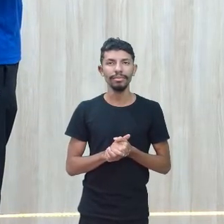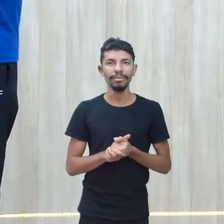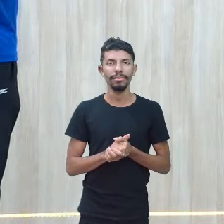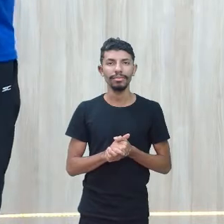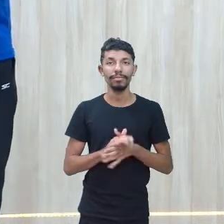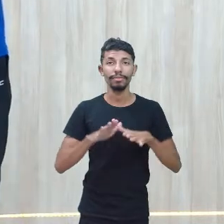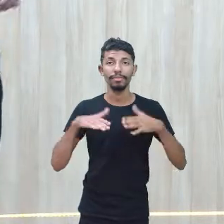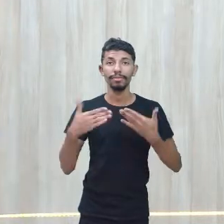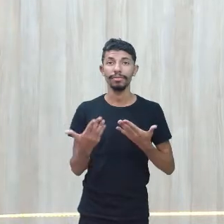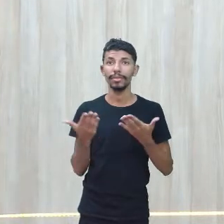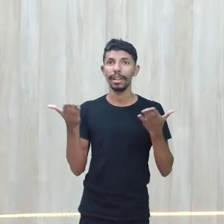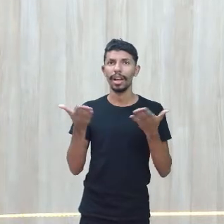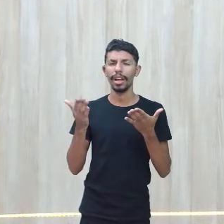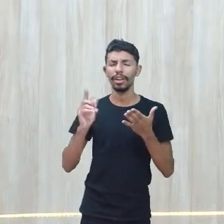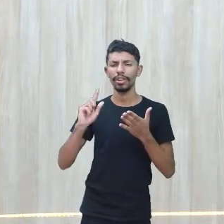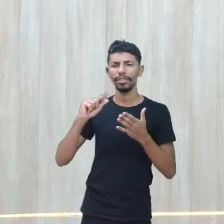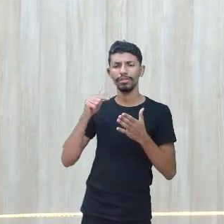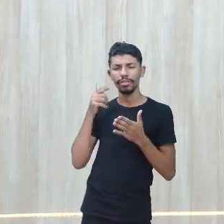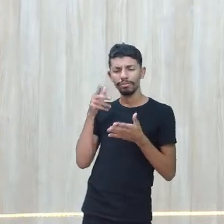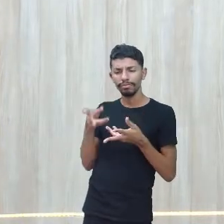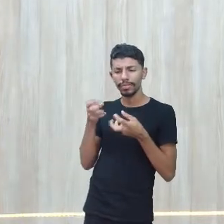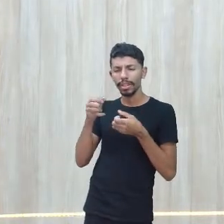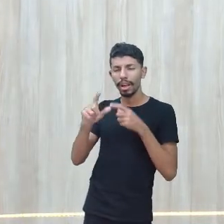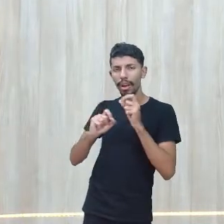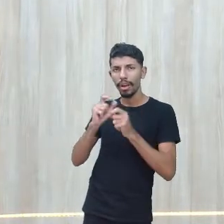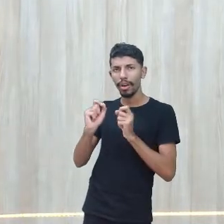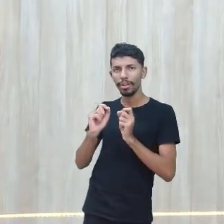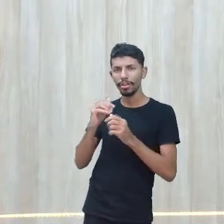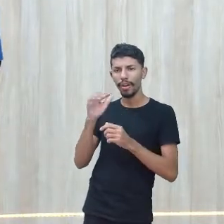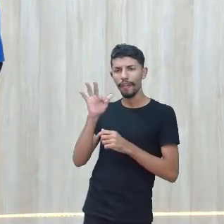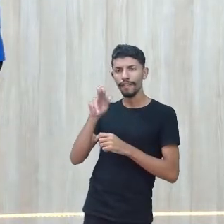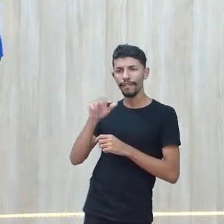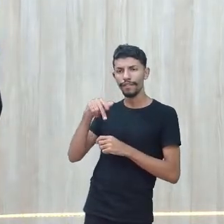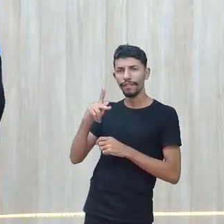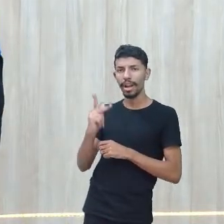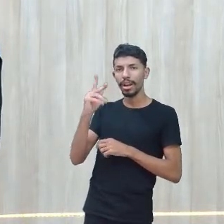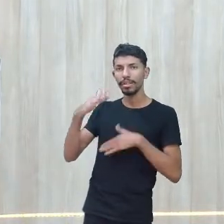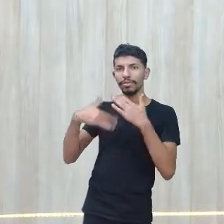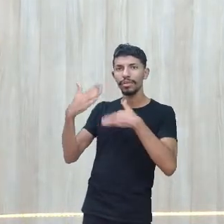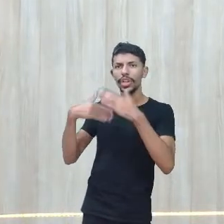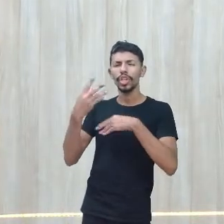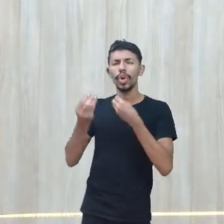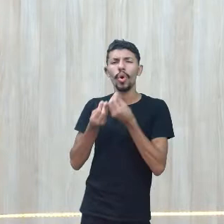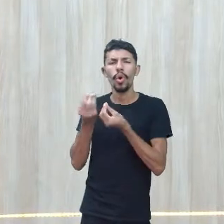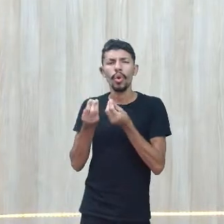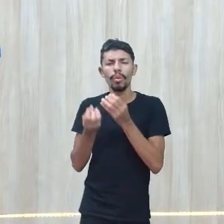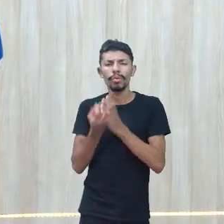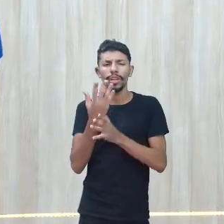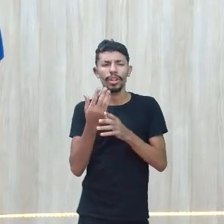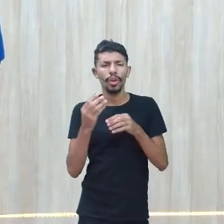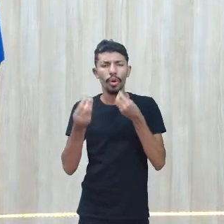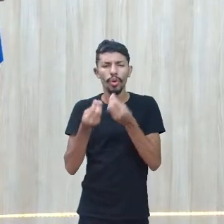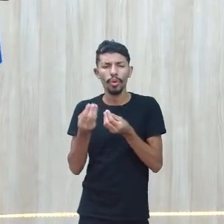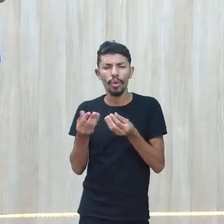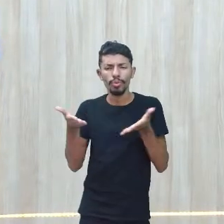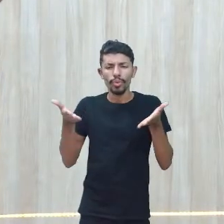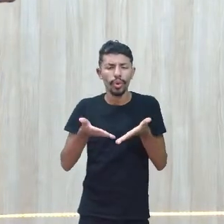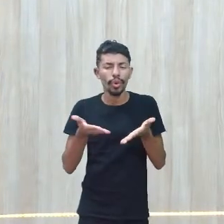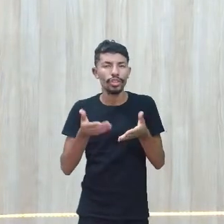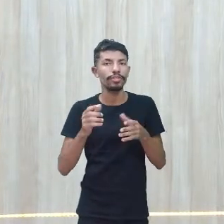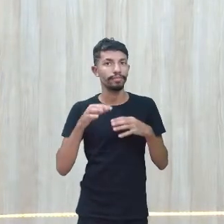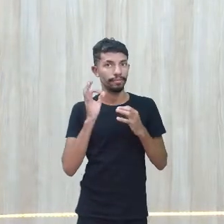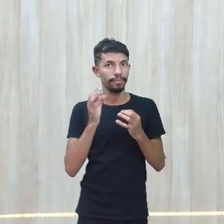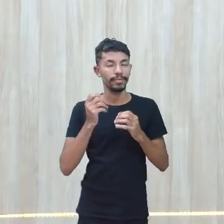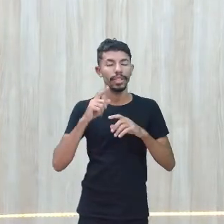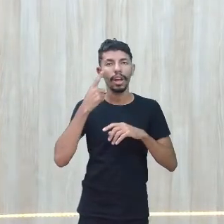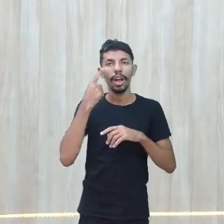E aí a gente entra na evolução do funk, né? Como é que o funk surgiu, como é que ele está até hoje, e aí a gente vai entender um pouquinho. O funk, como